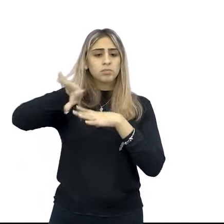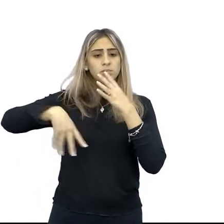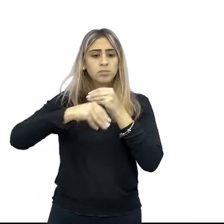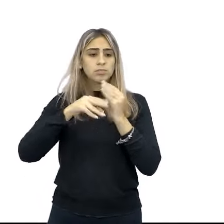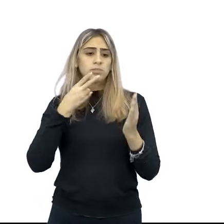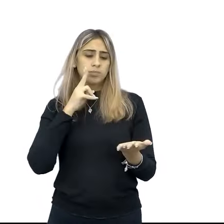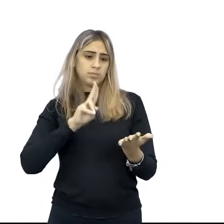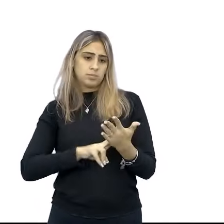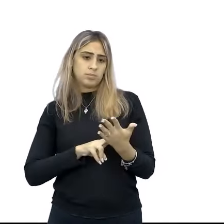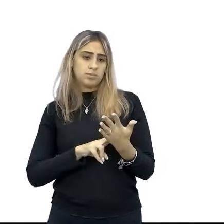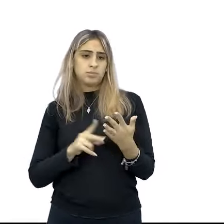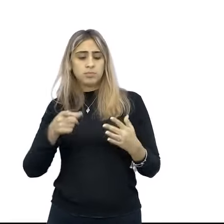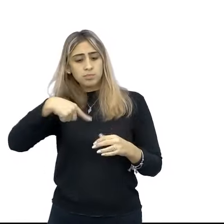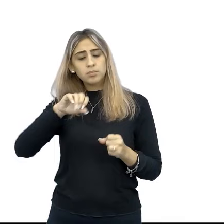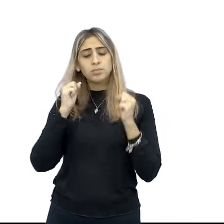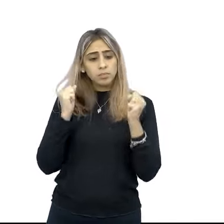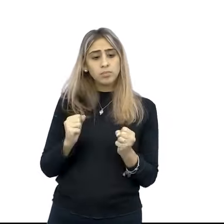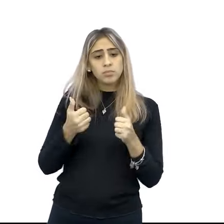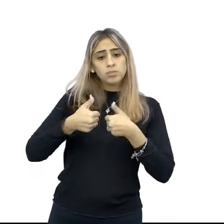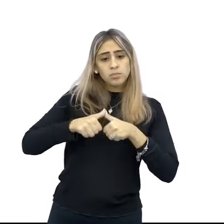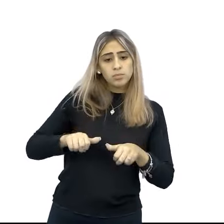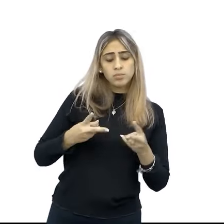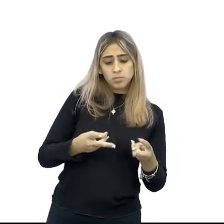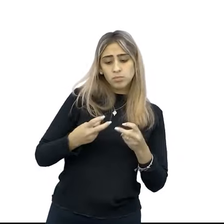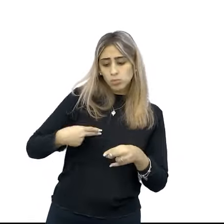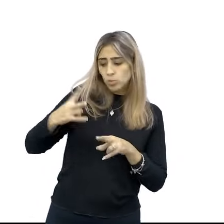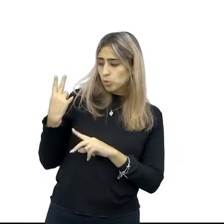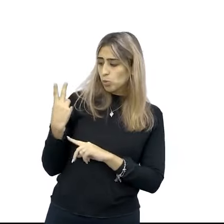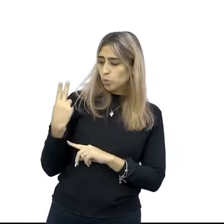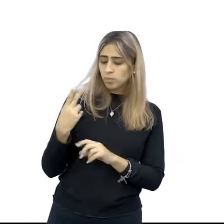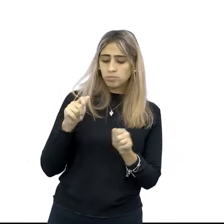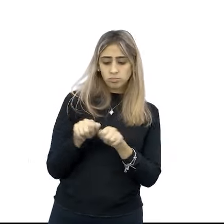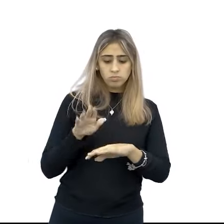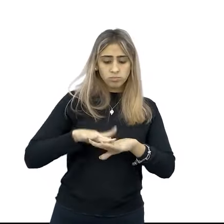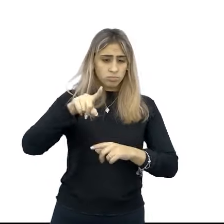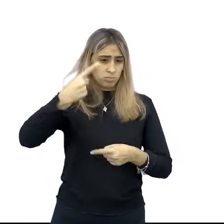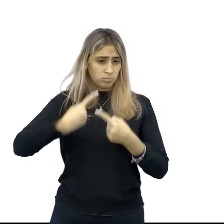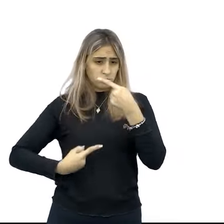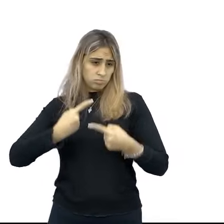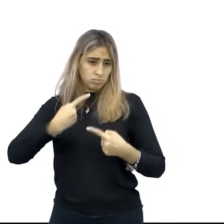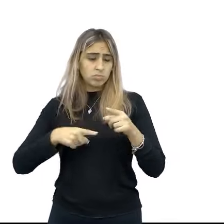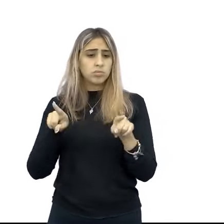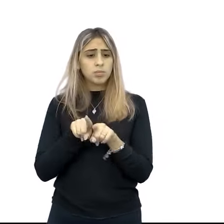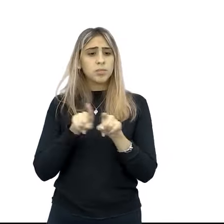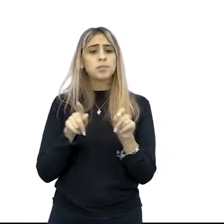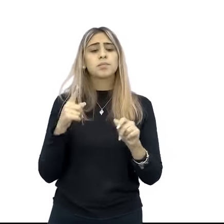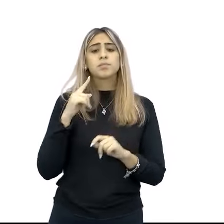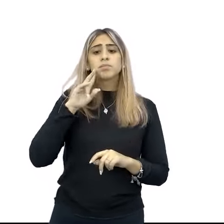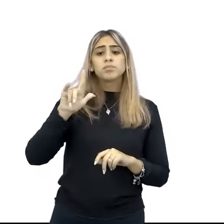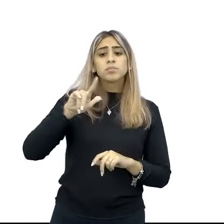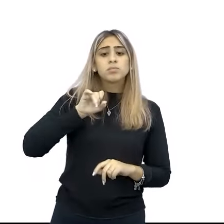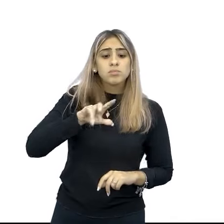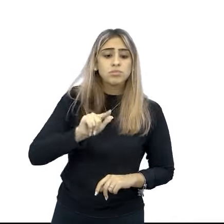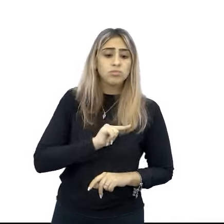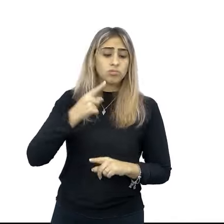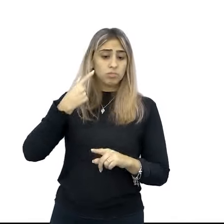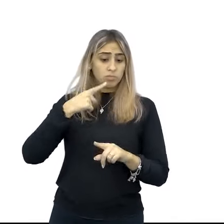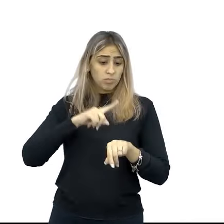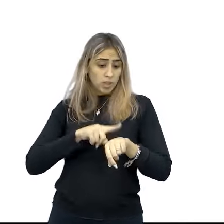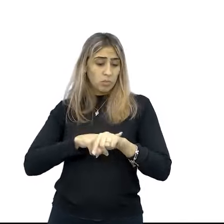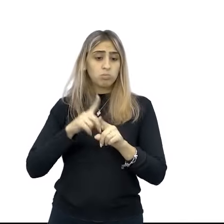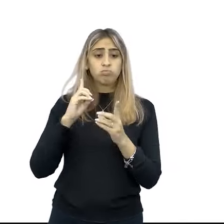da carta. Eles podem estar em duplas, realizando essas discussões, e também, se houver tempo